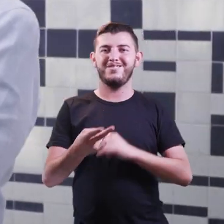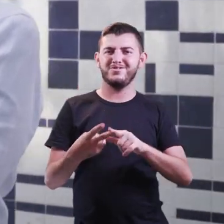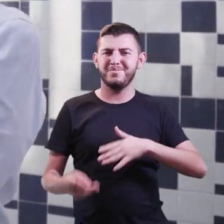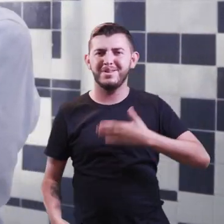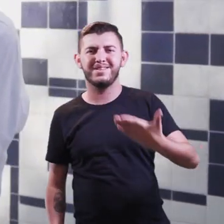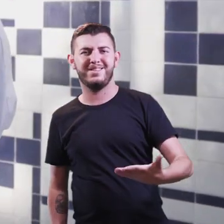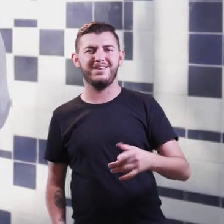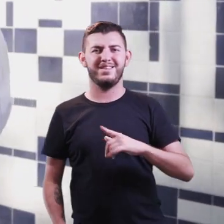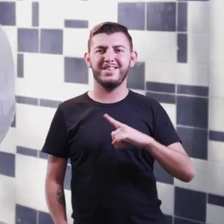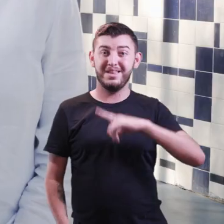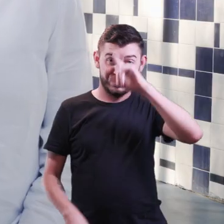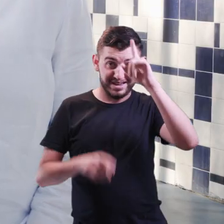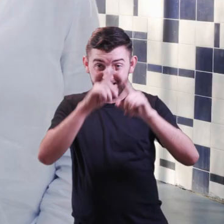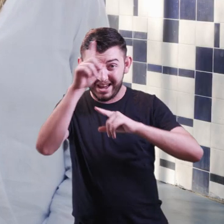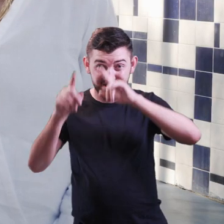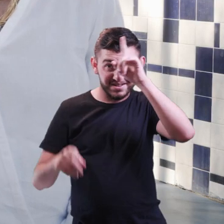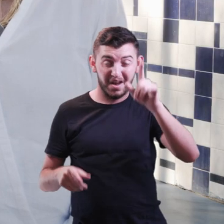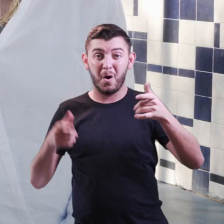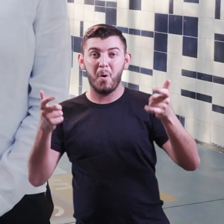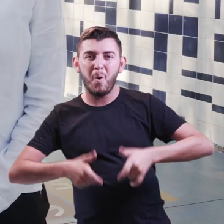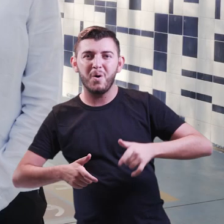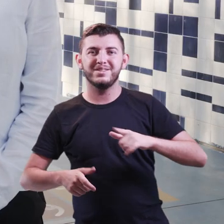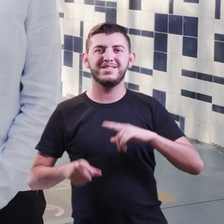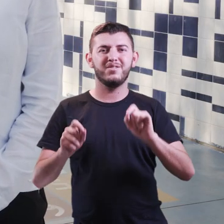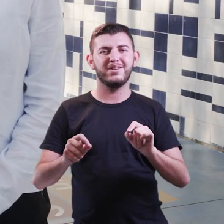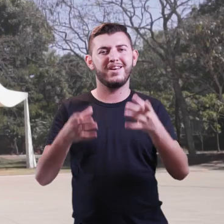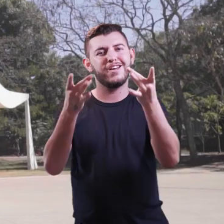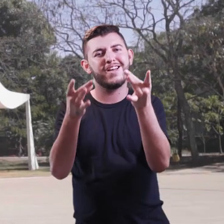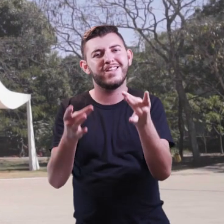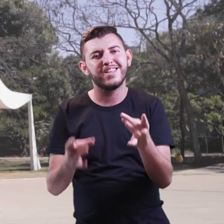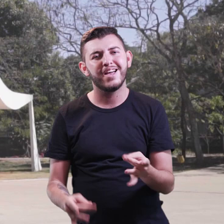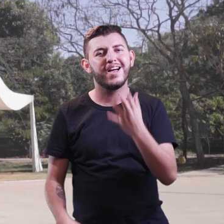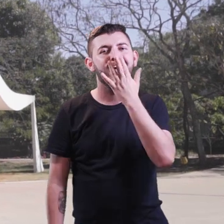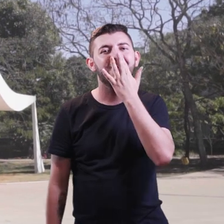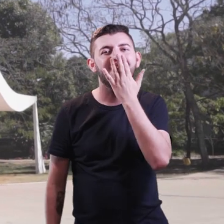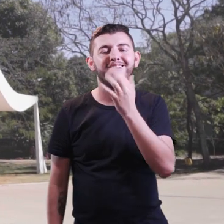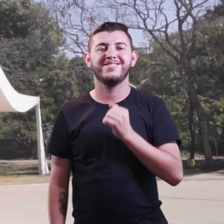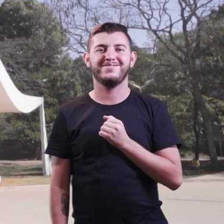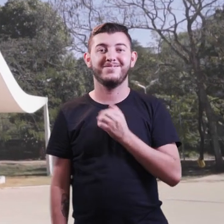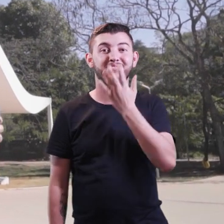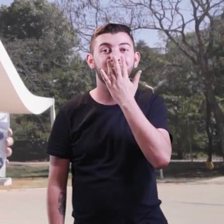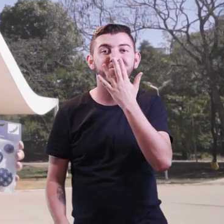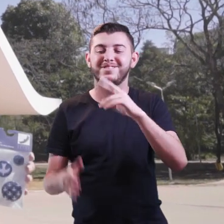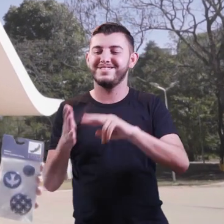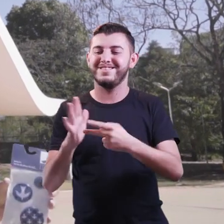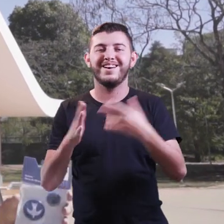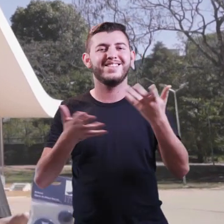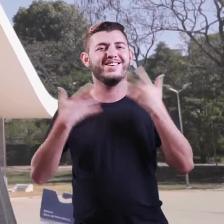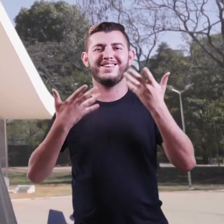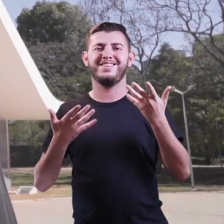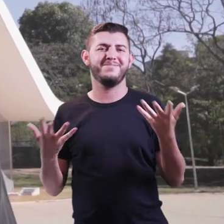da criatividade, onde existem curvas, cores. Cor é alegria.